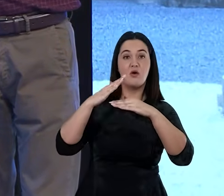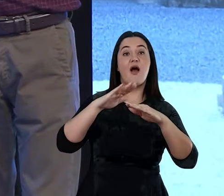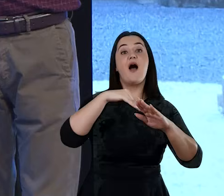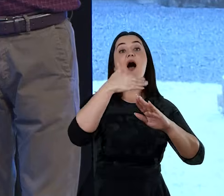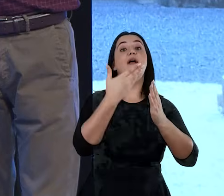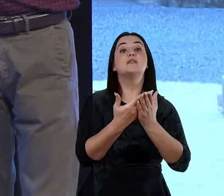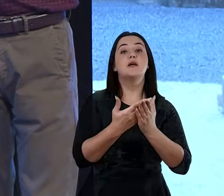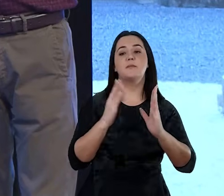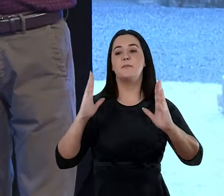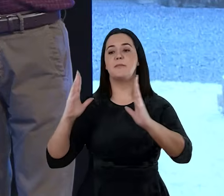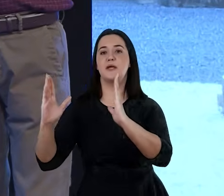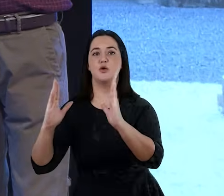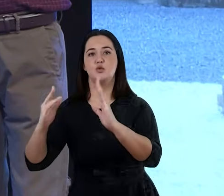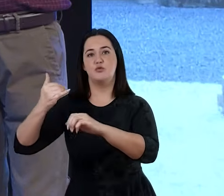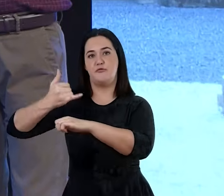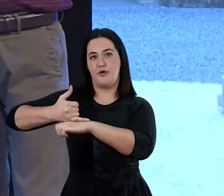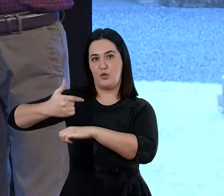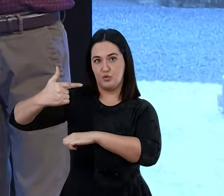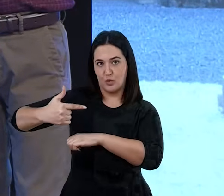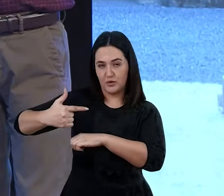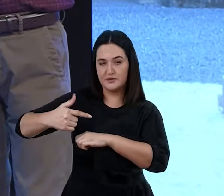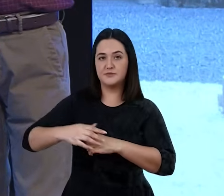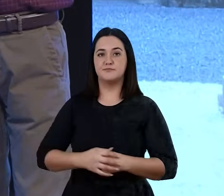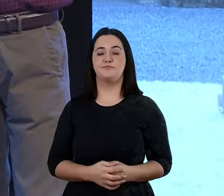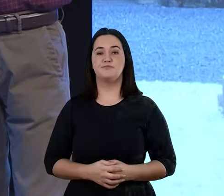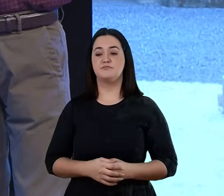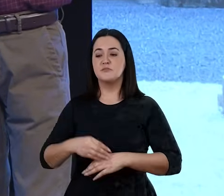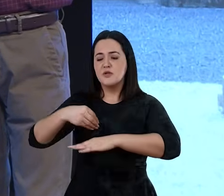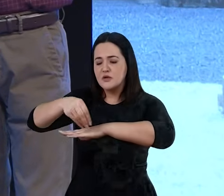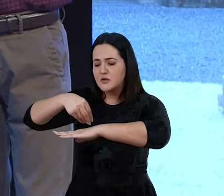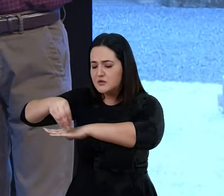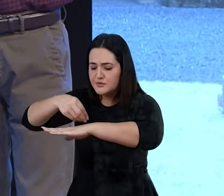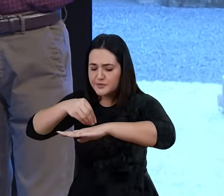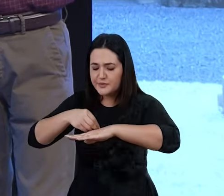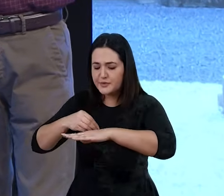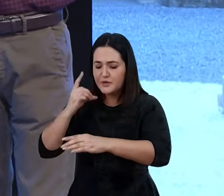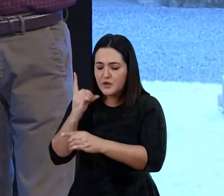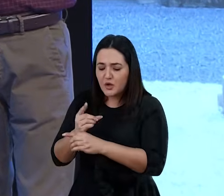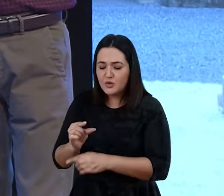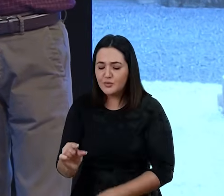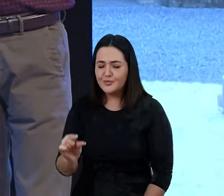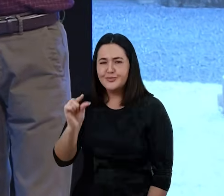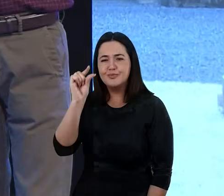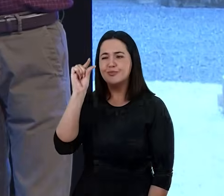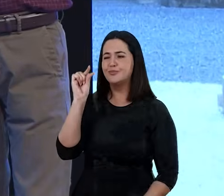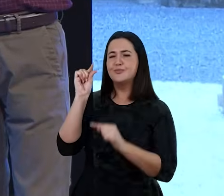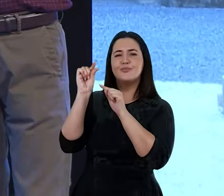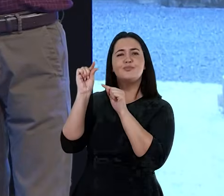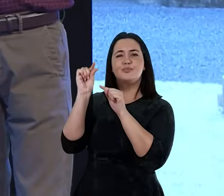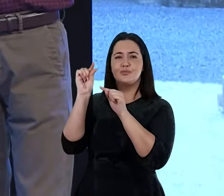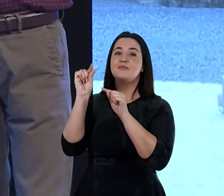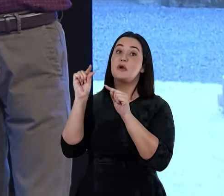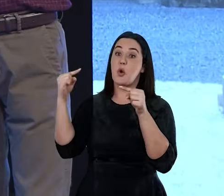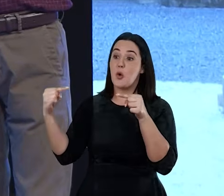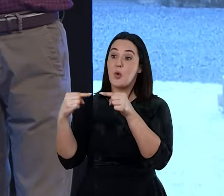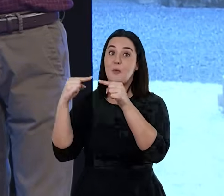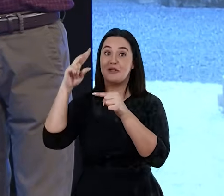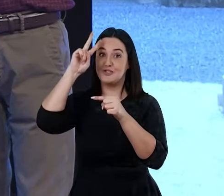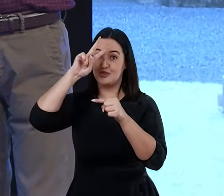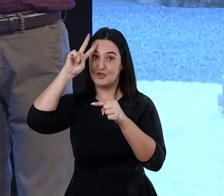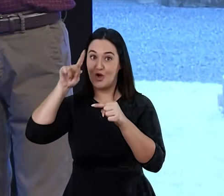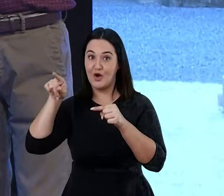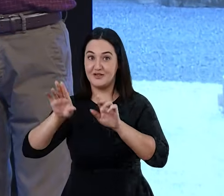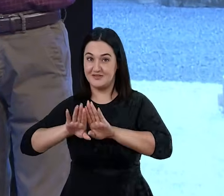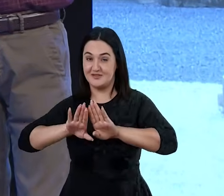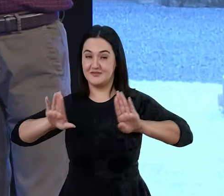II. Ali em Beit Shemesh, eles encontraram um artefato pequeno, mas que pode ter alguma relação com a história